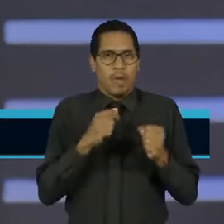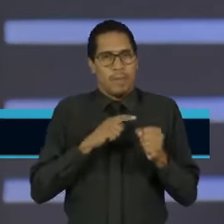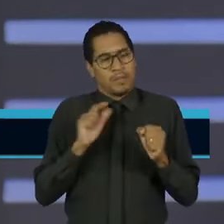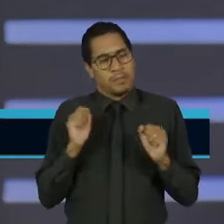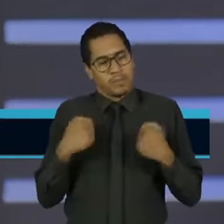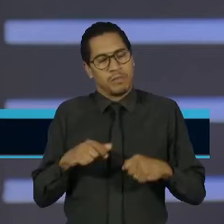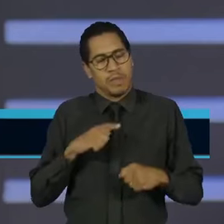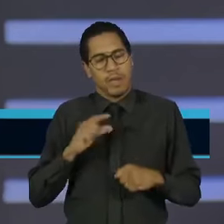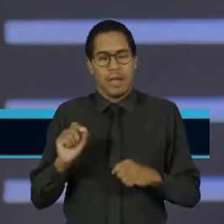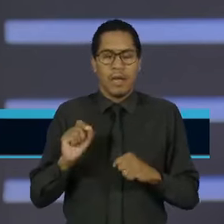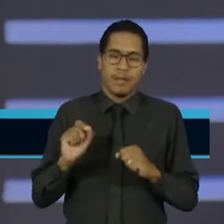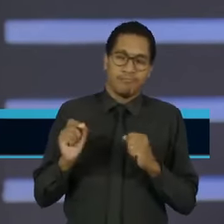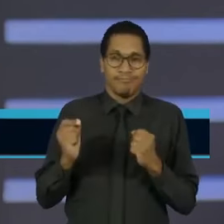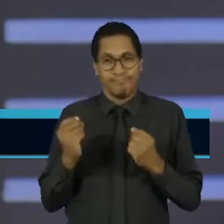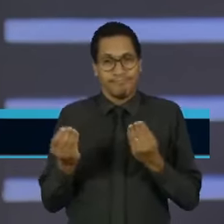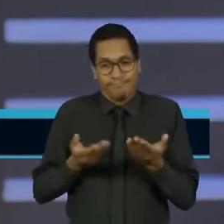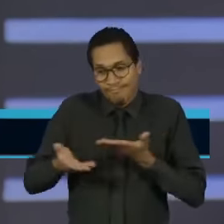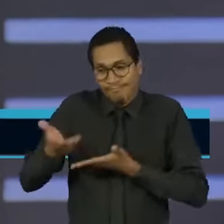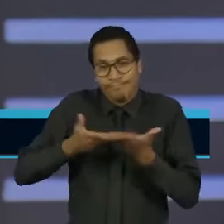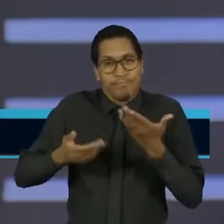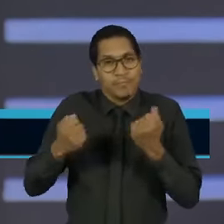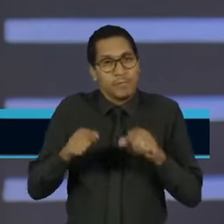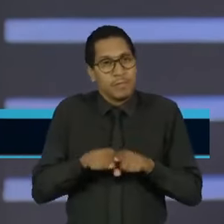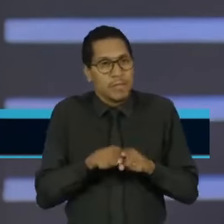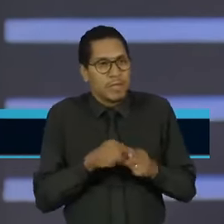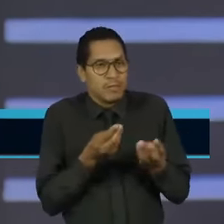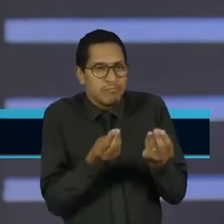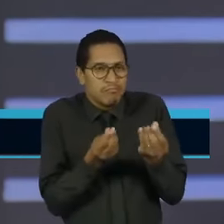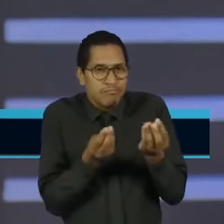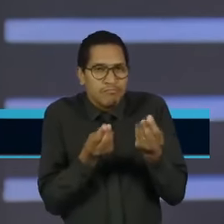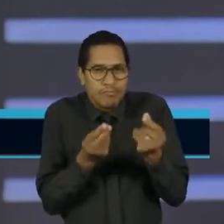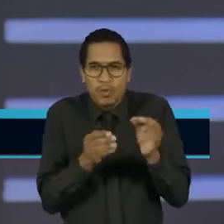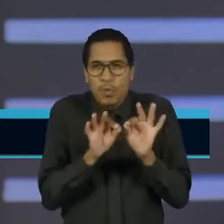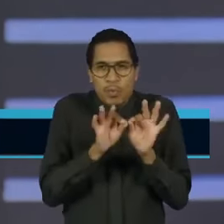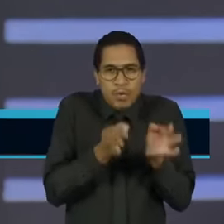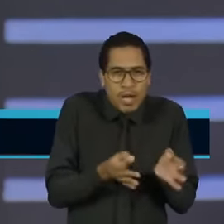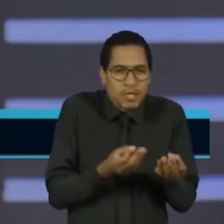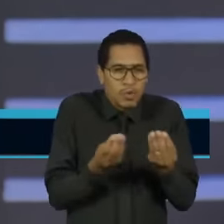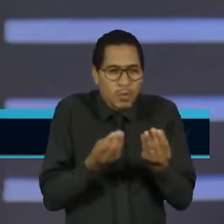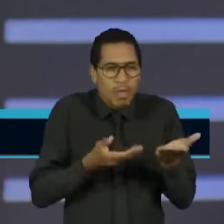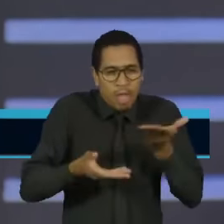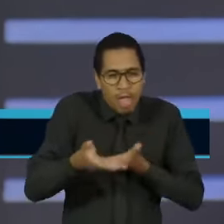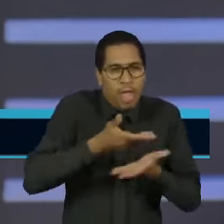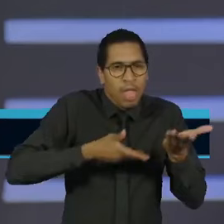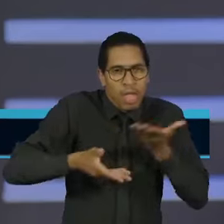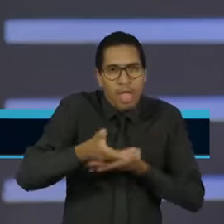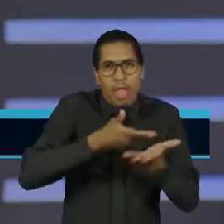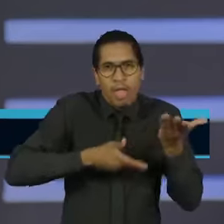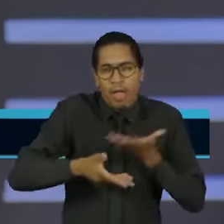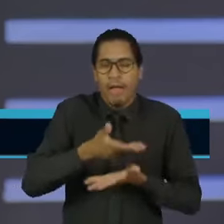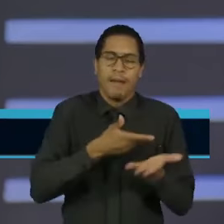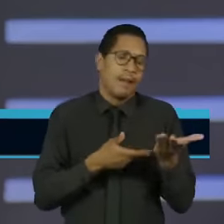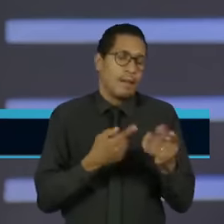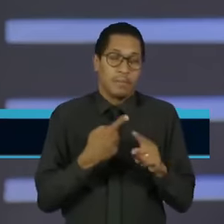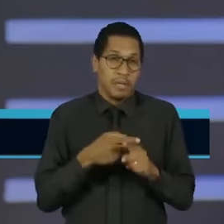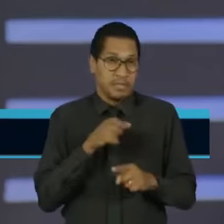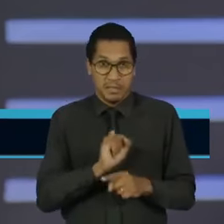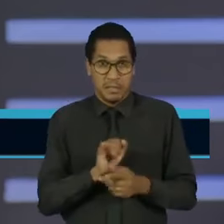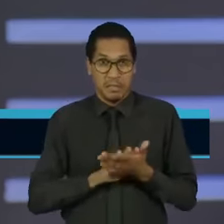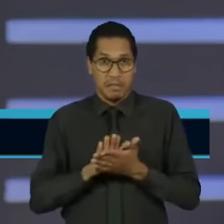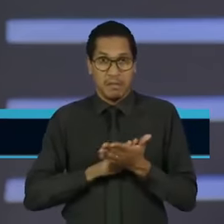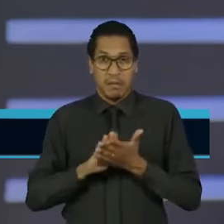Argentina tem que ter mais humildade no modo de colocação do que será o caminho para que Argentina sem do contrário sim o